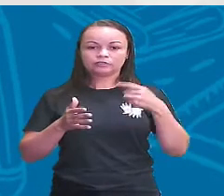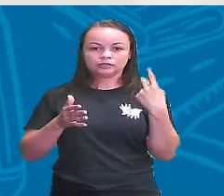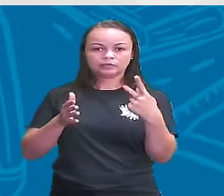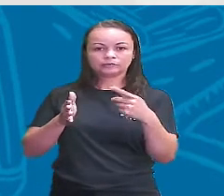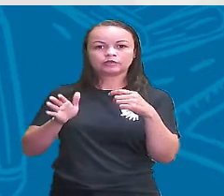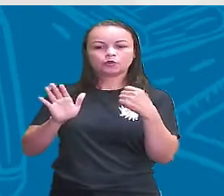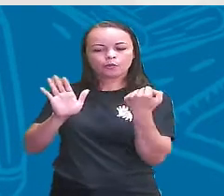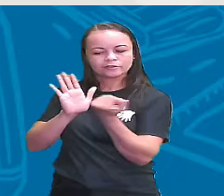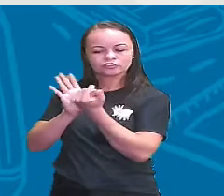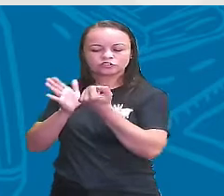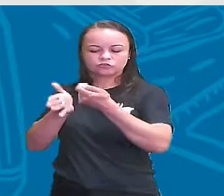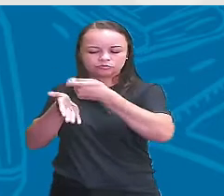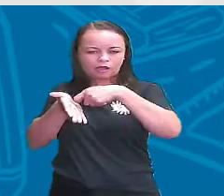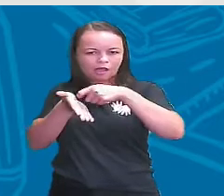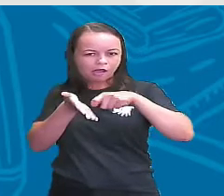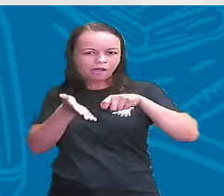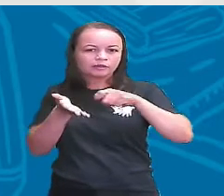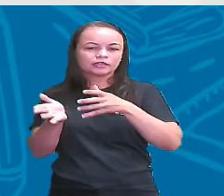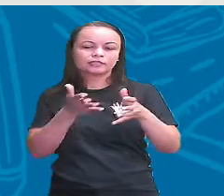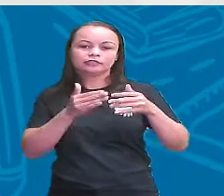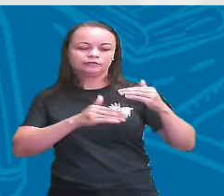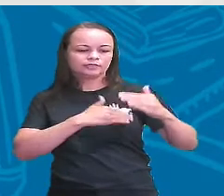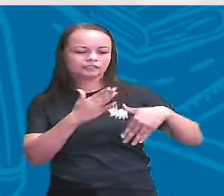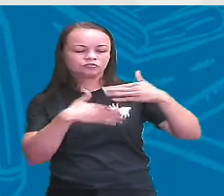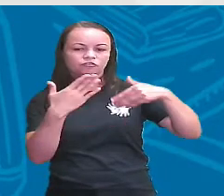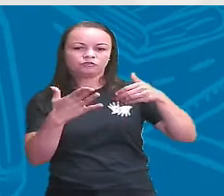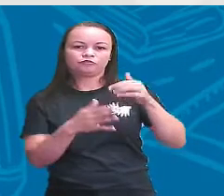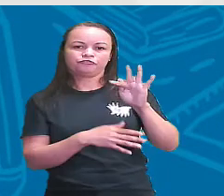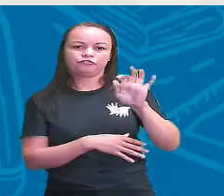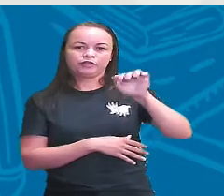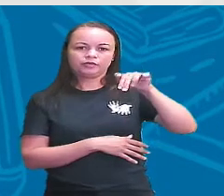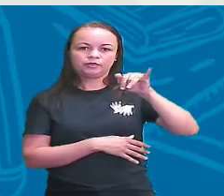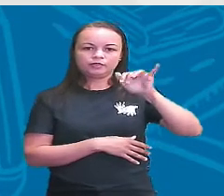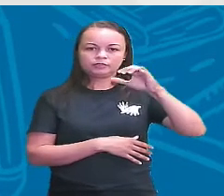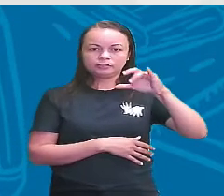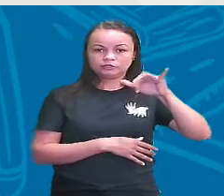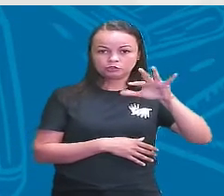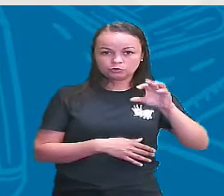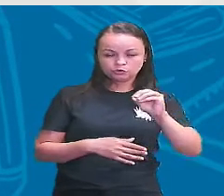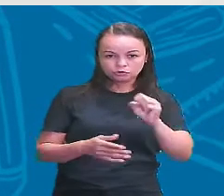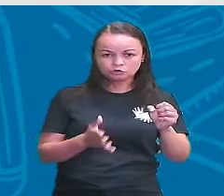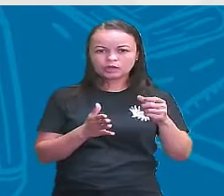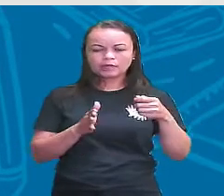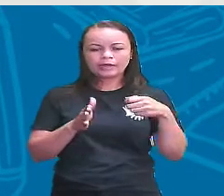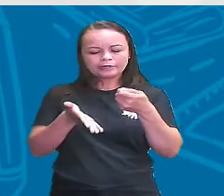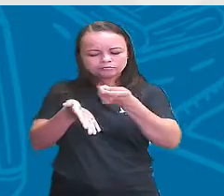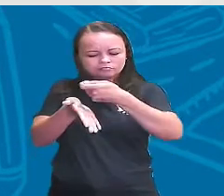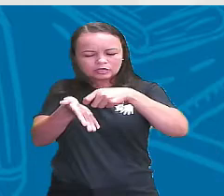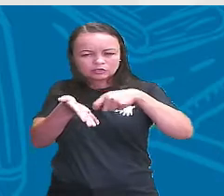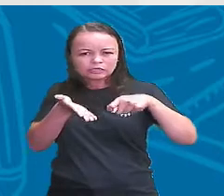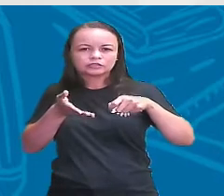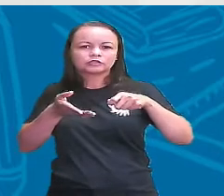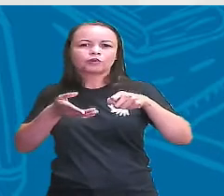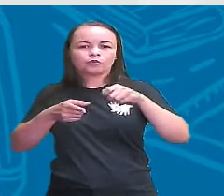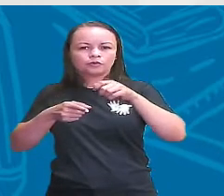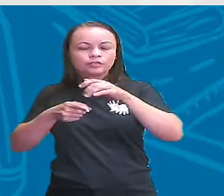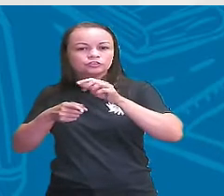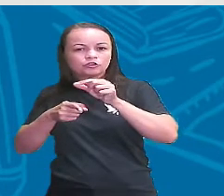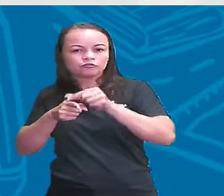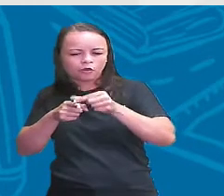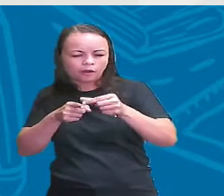escrita. Desenvolvidas pelos fenícios com base na escrita semita, as anotações fonéticas passaram a